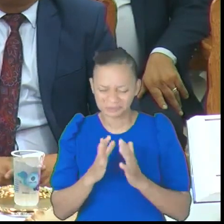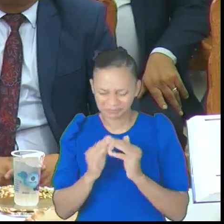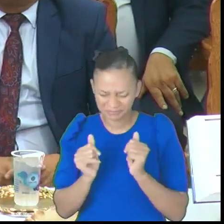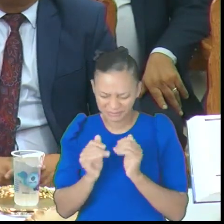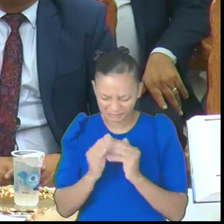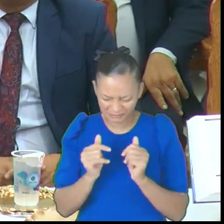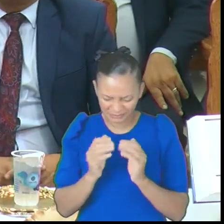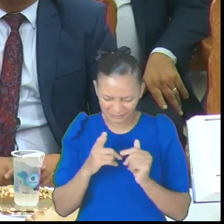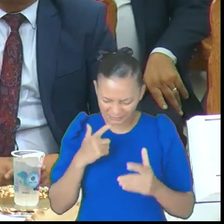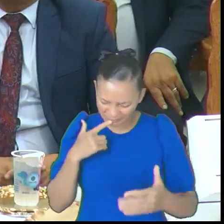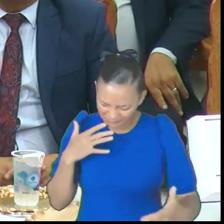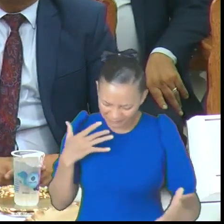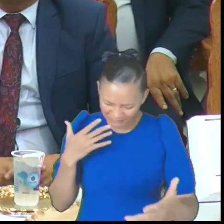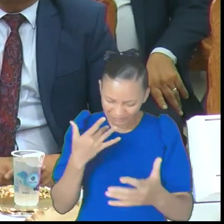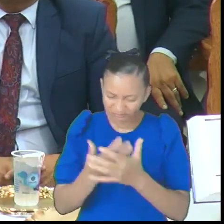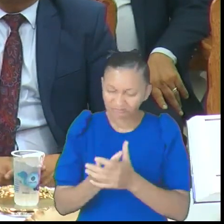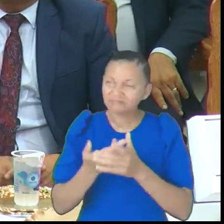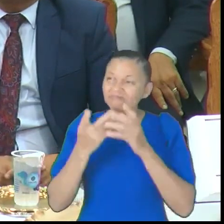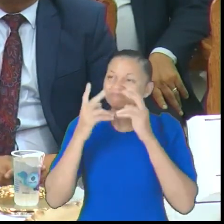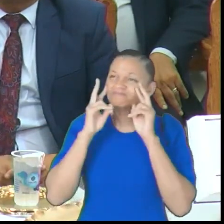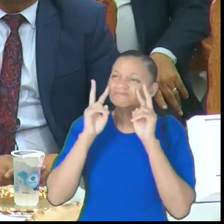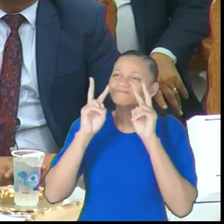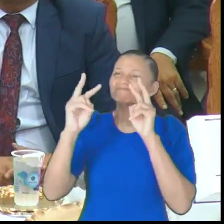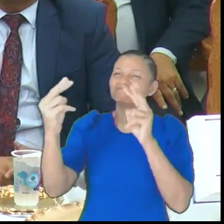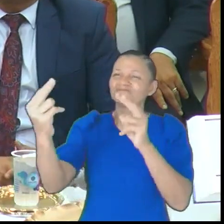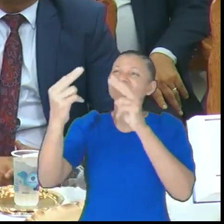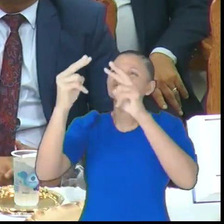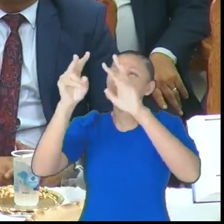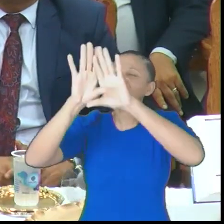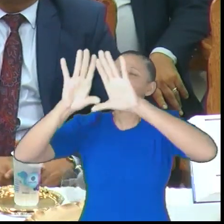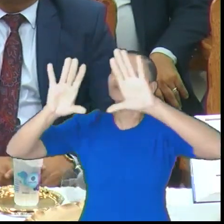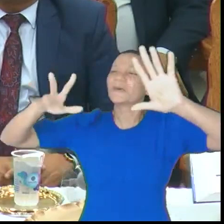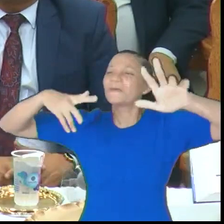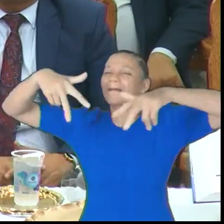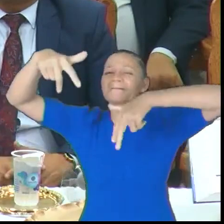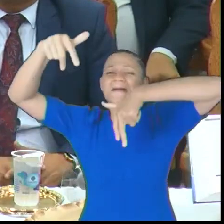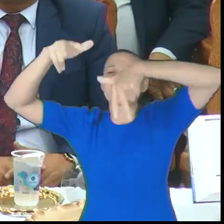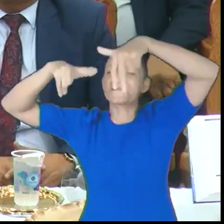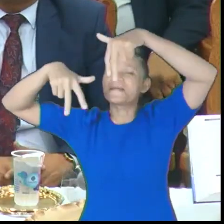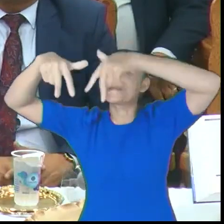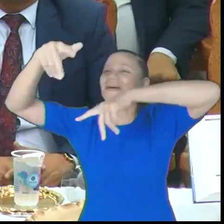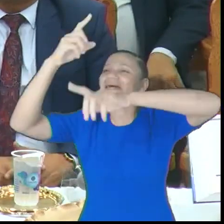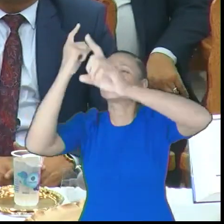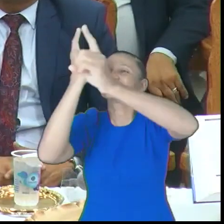muito em breve nós veremos o Senhor nos ares e nos encontraremos com Ele.